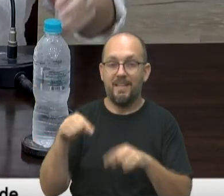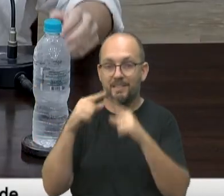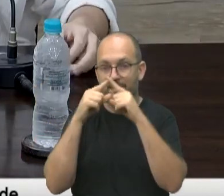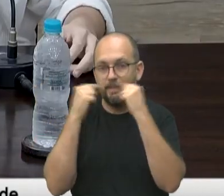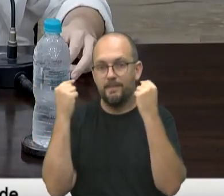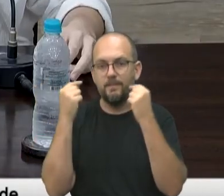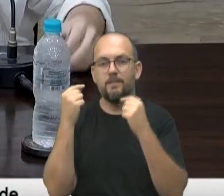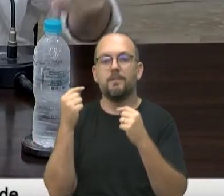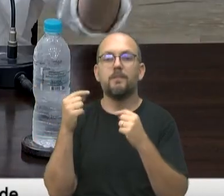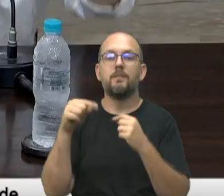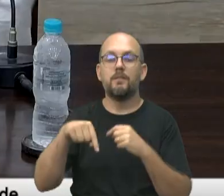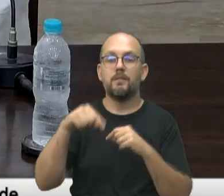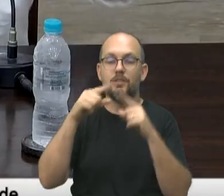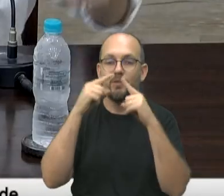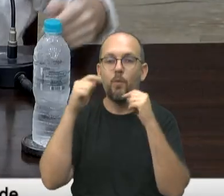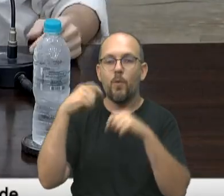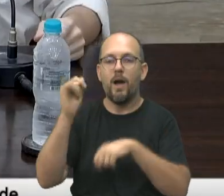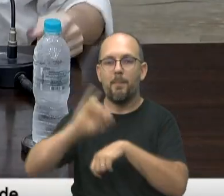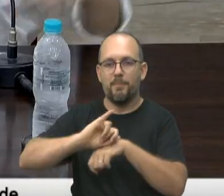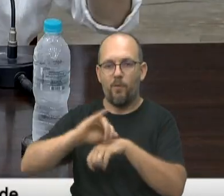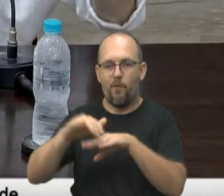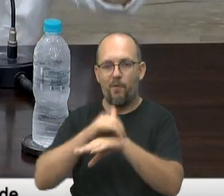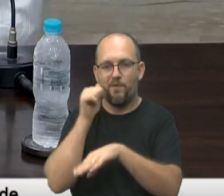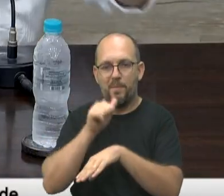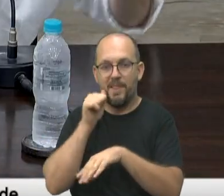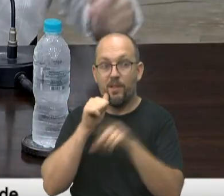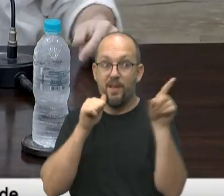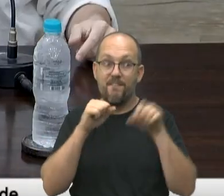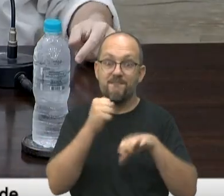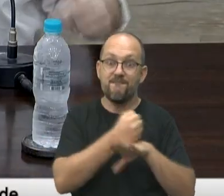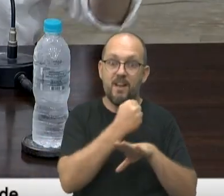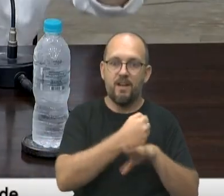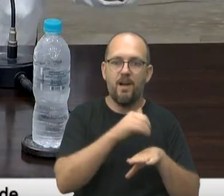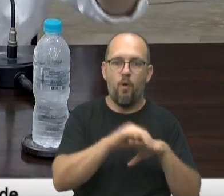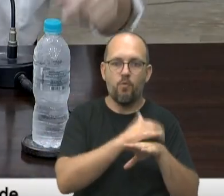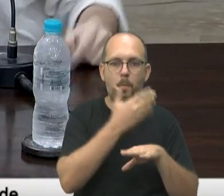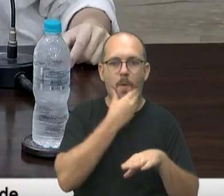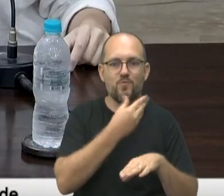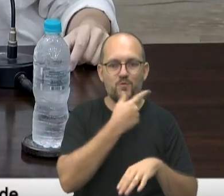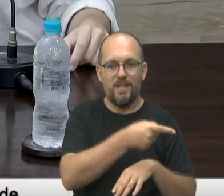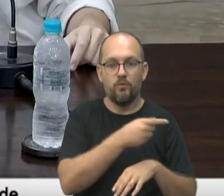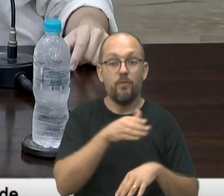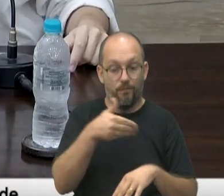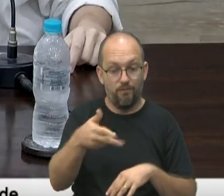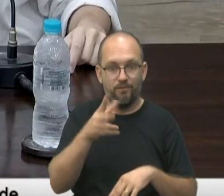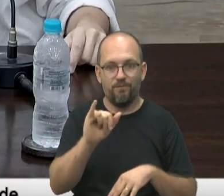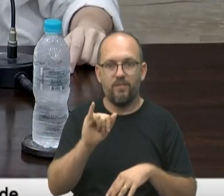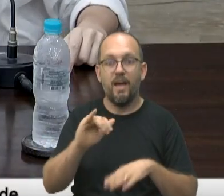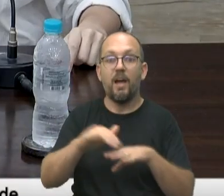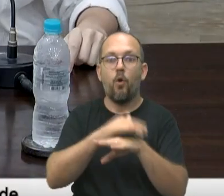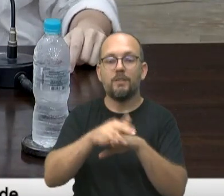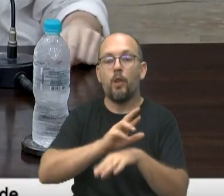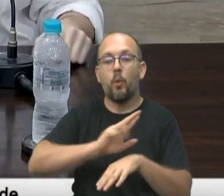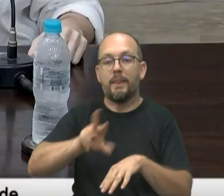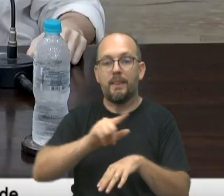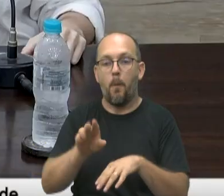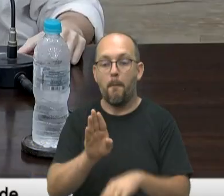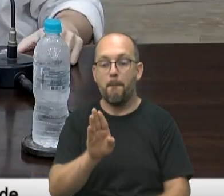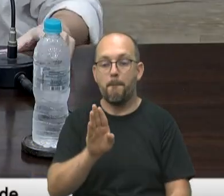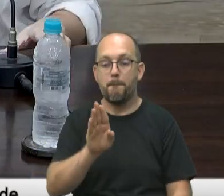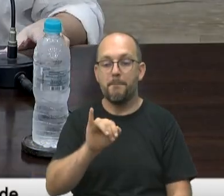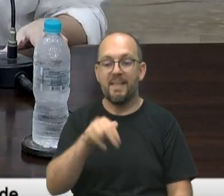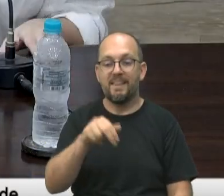é a capital do calçado feminino, Franca é do calçado masculino, daqui a pouco vai ter a capital do calçado não binário. Vamos saber qual cidade que